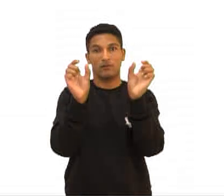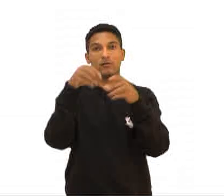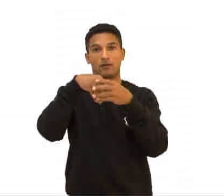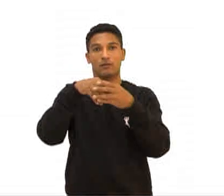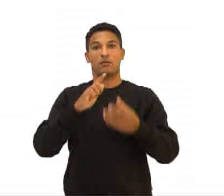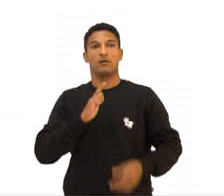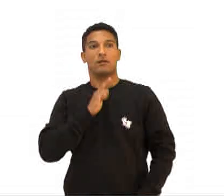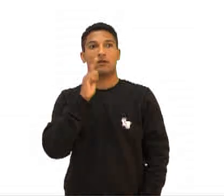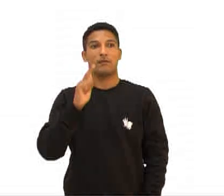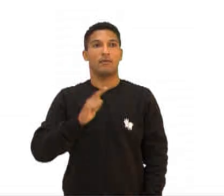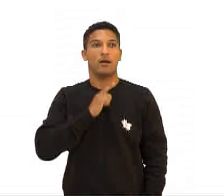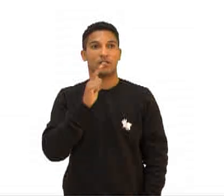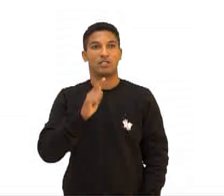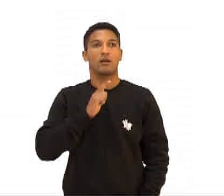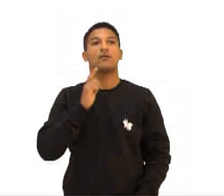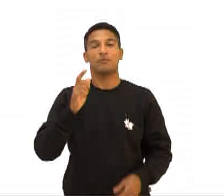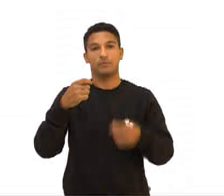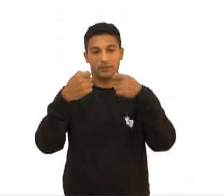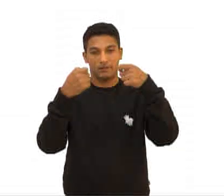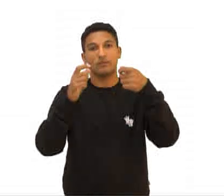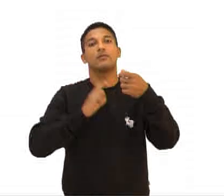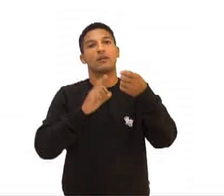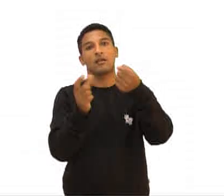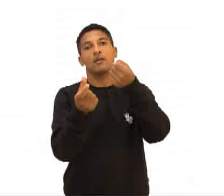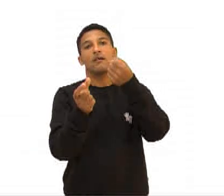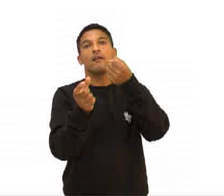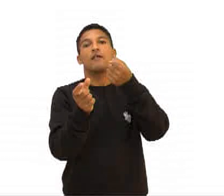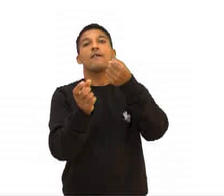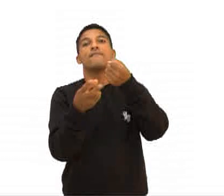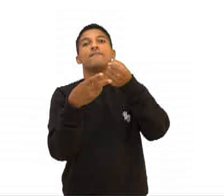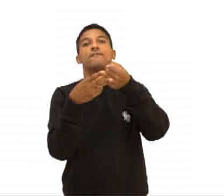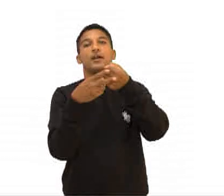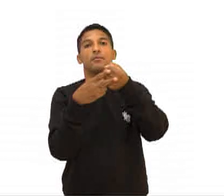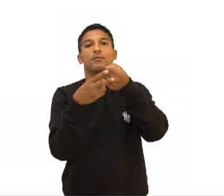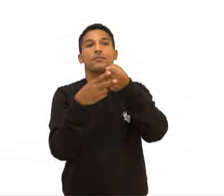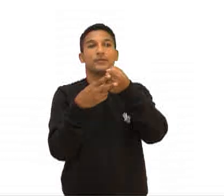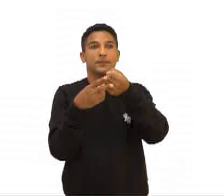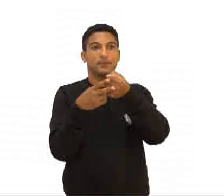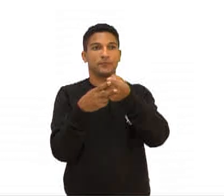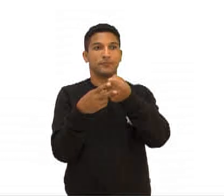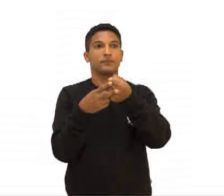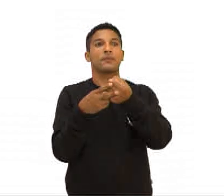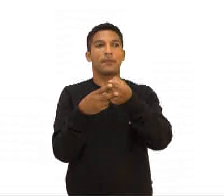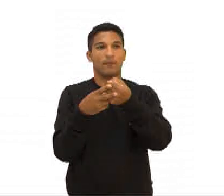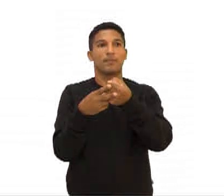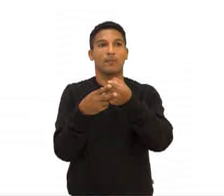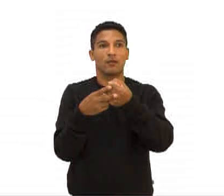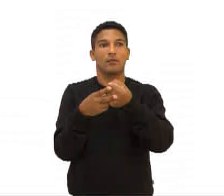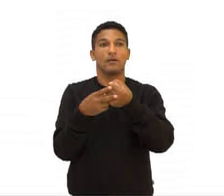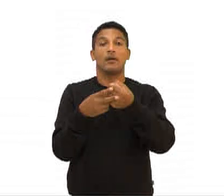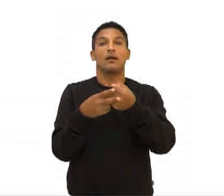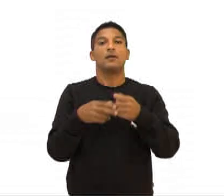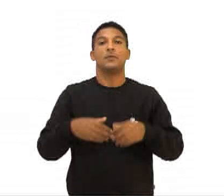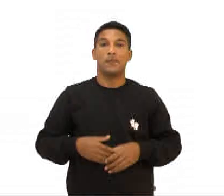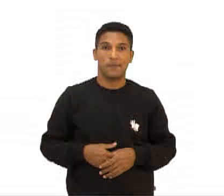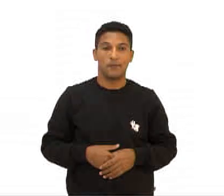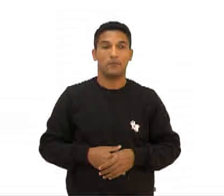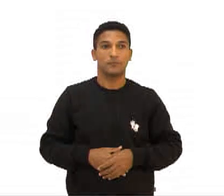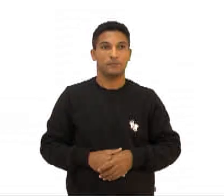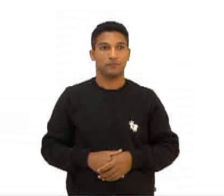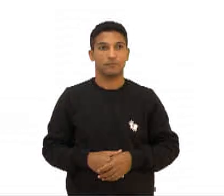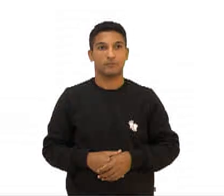oração, dado que há mais de um verbo. Em períodos compostos por subordinação, uma oração,